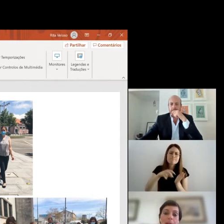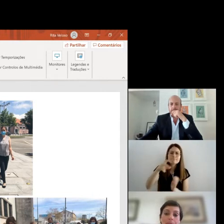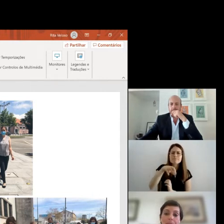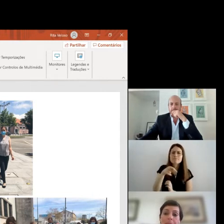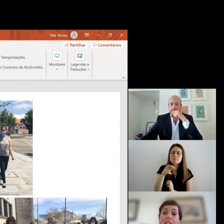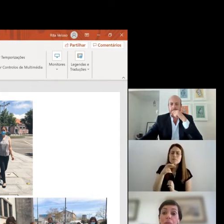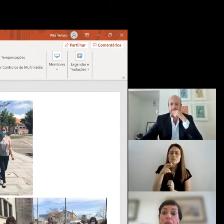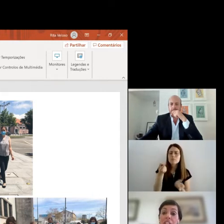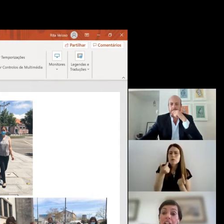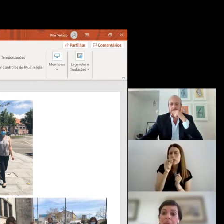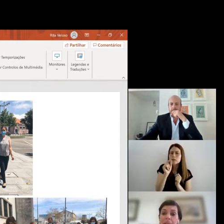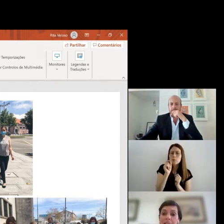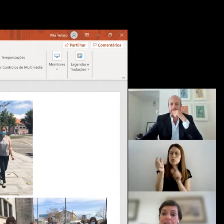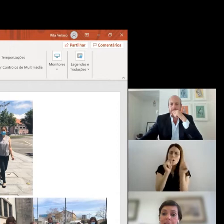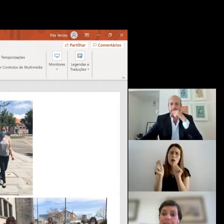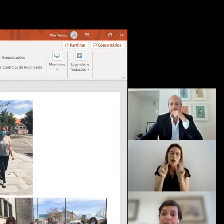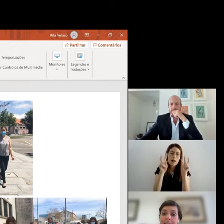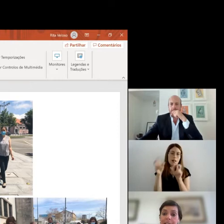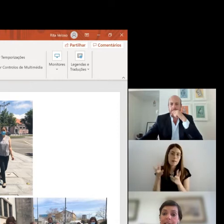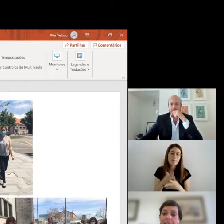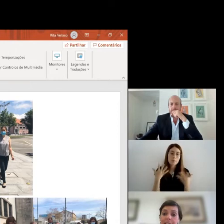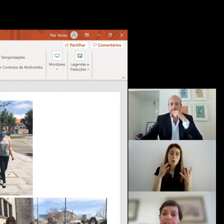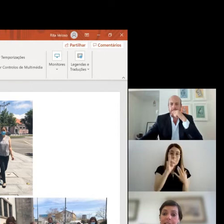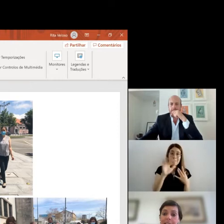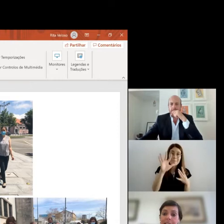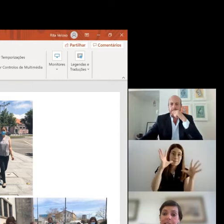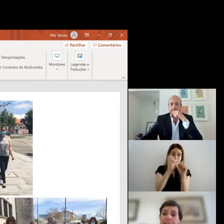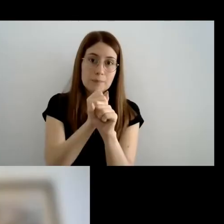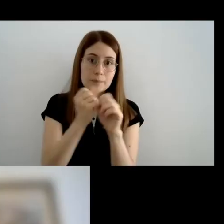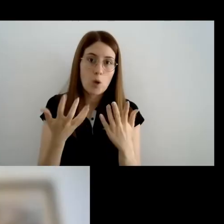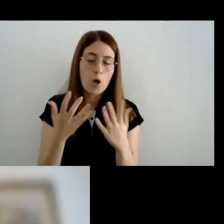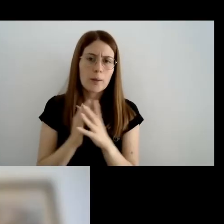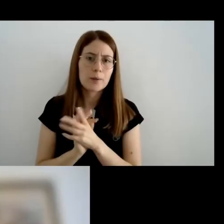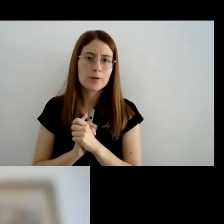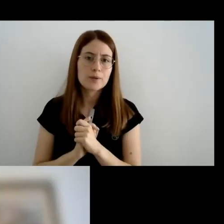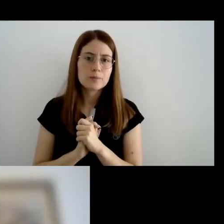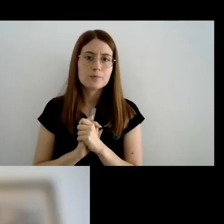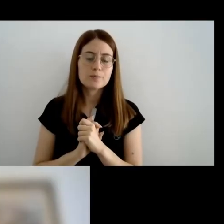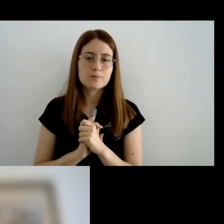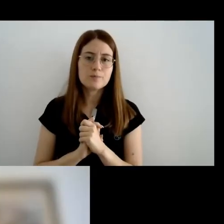o tema. Eu vou deixar de partilhar aqui a tela,